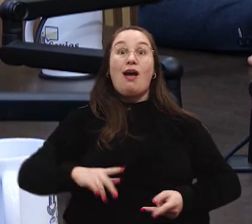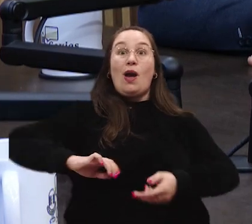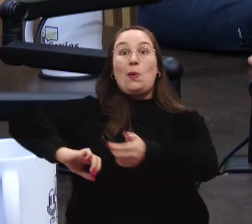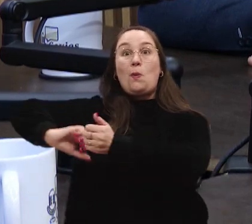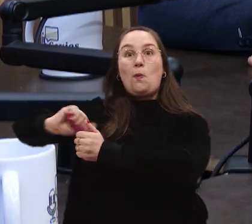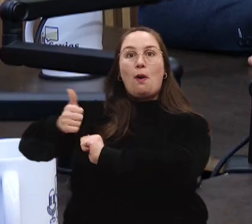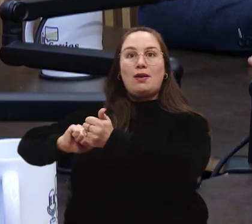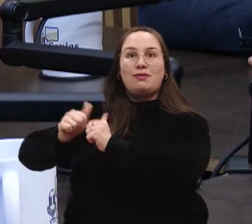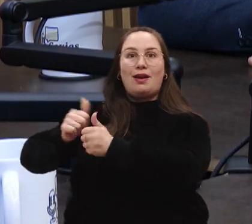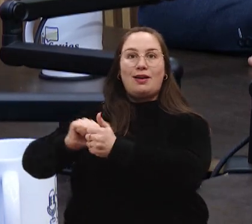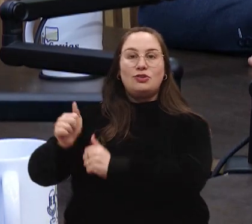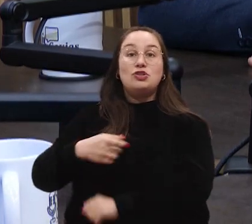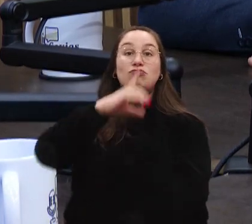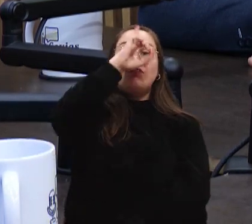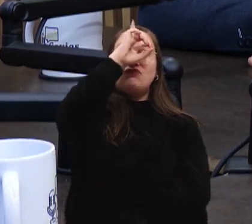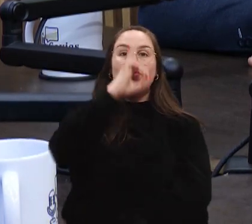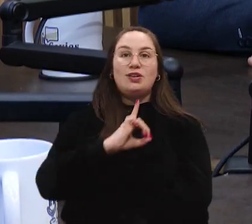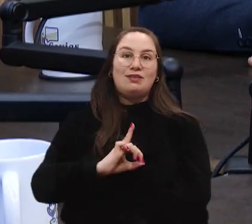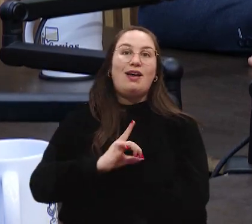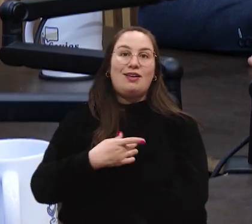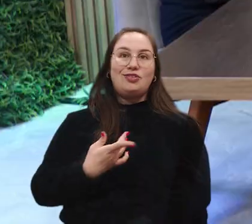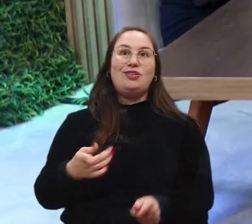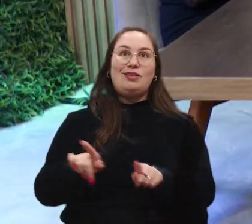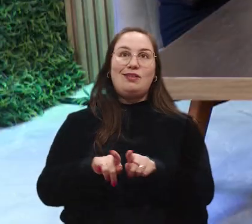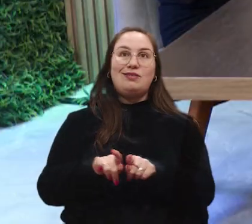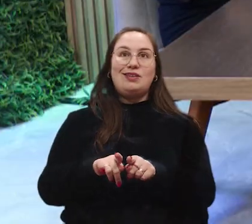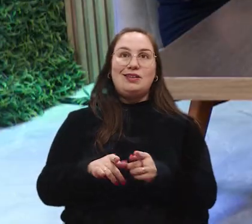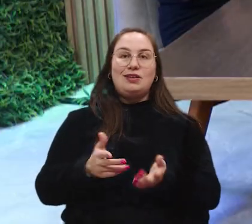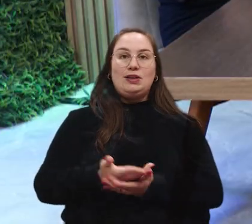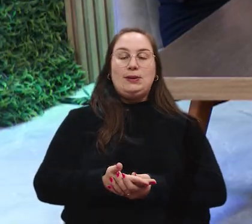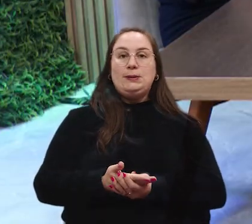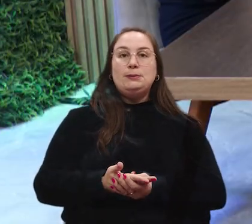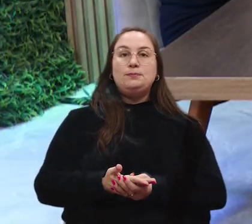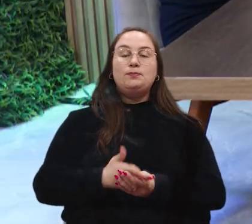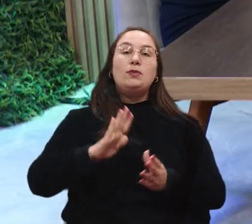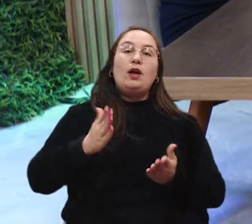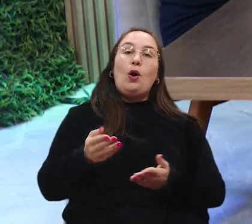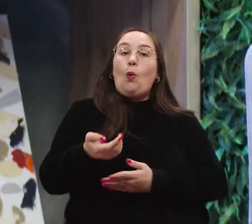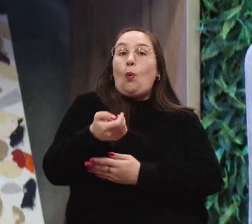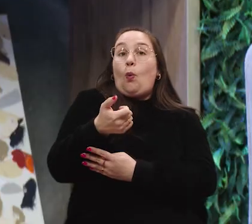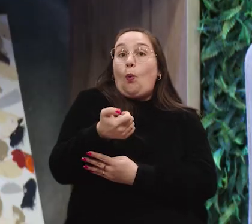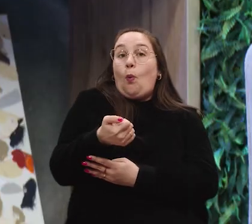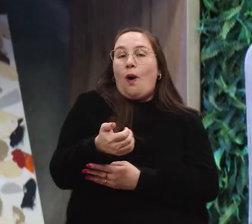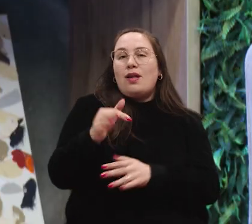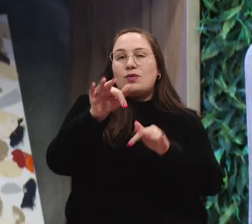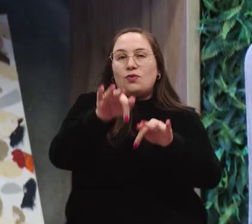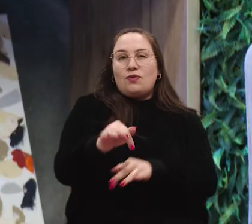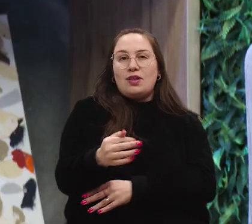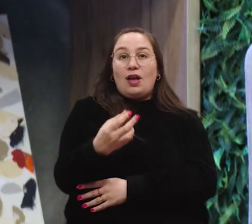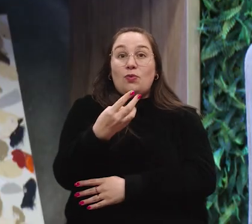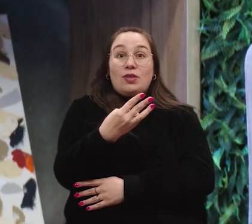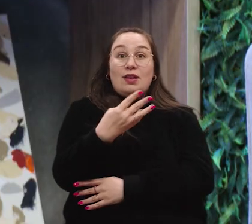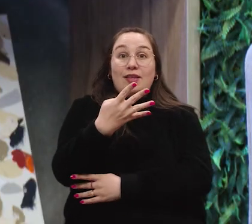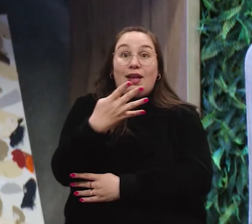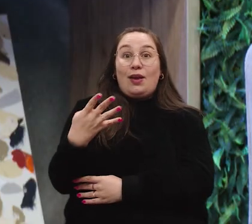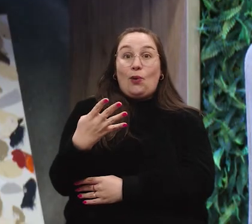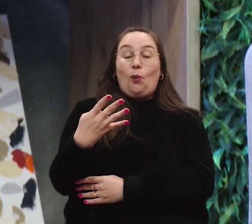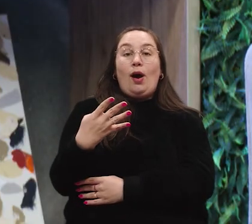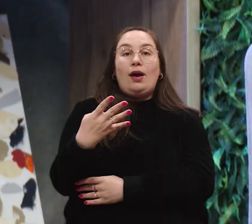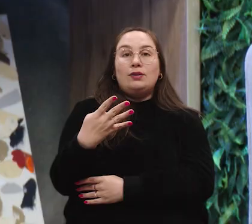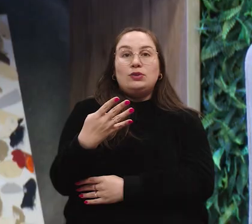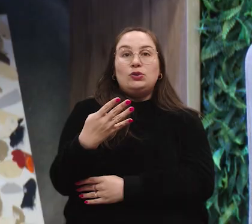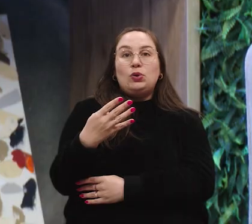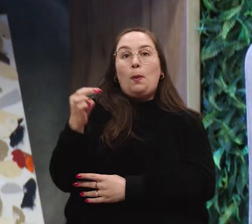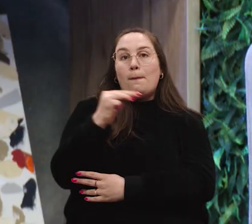com qualidade também, com dignidade. Jair, estamos já chegando aos 34 minutos do programa, já